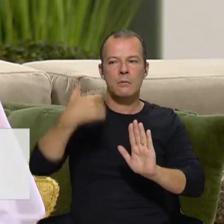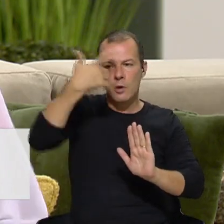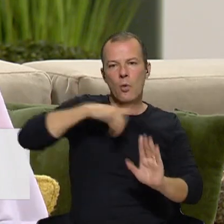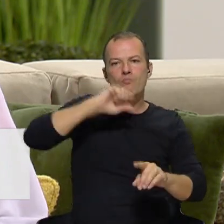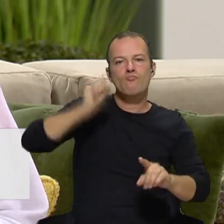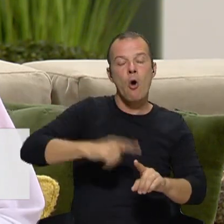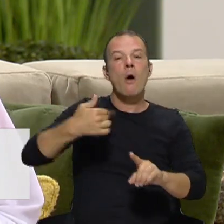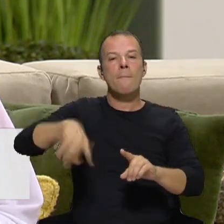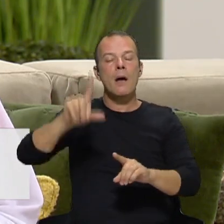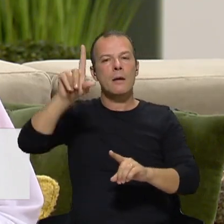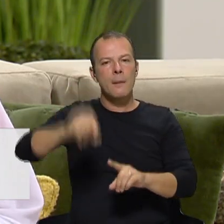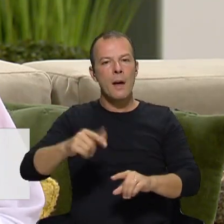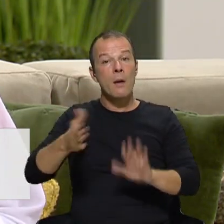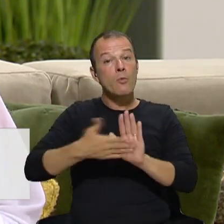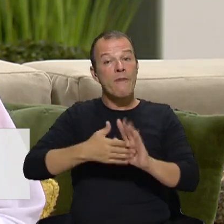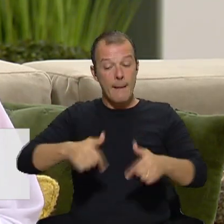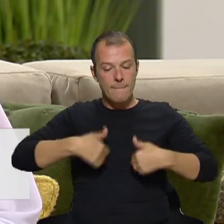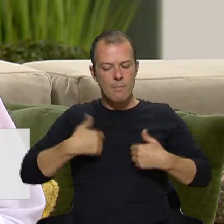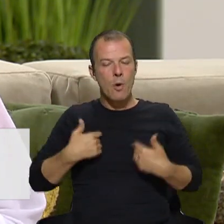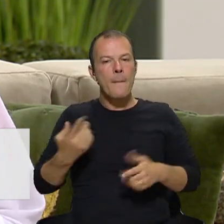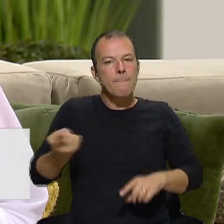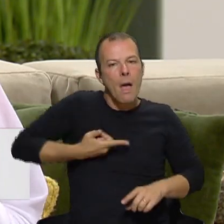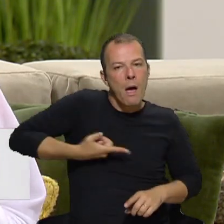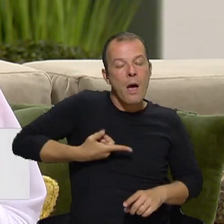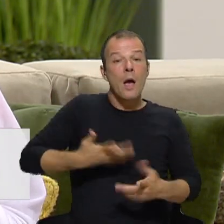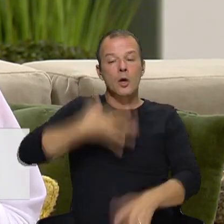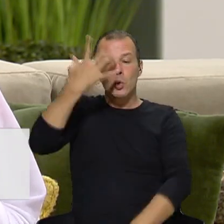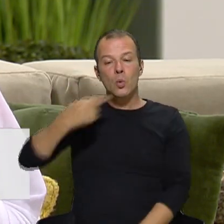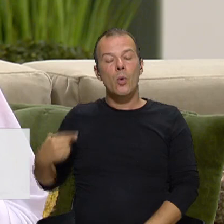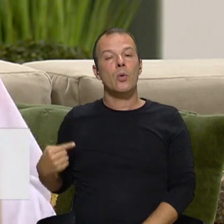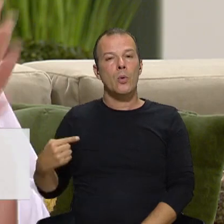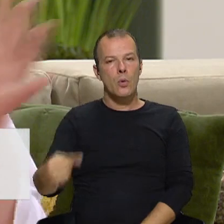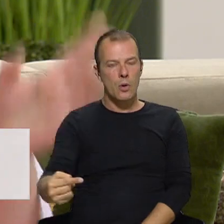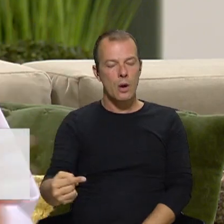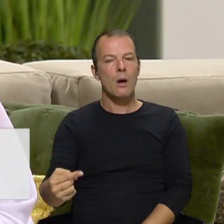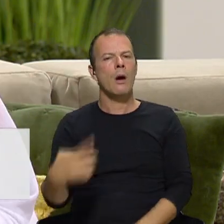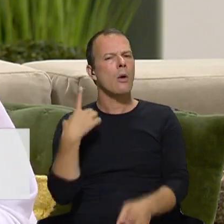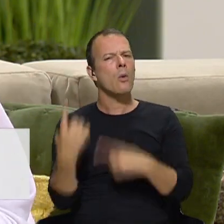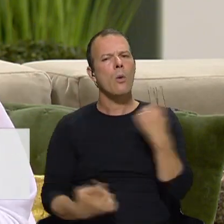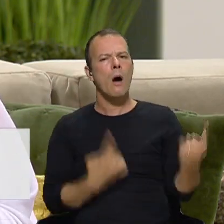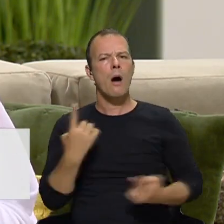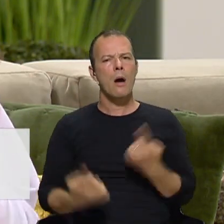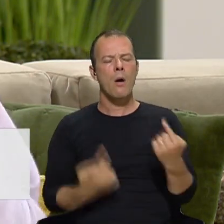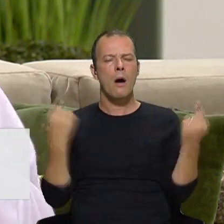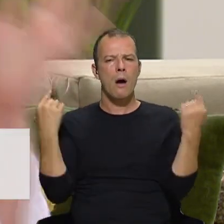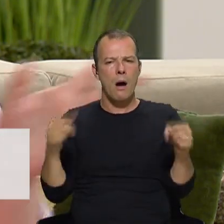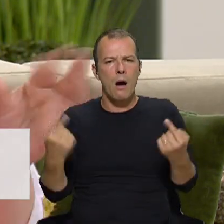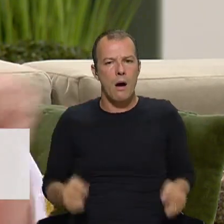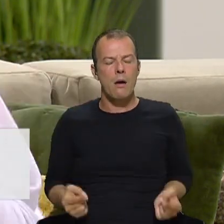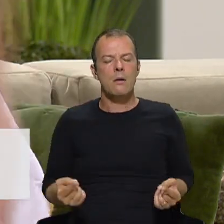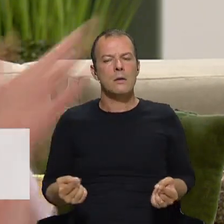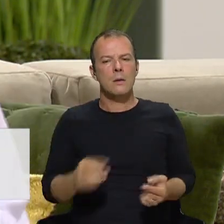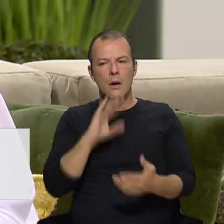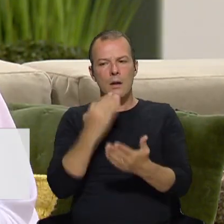provar a mim. E todos os dias há qualquer coisa que